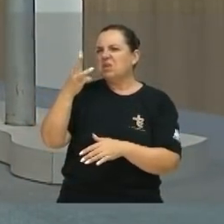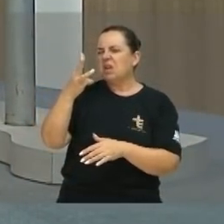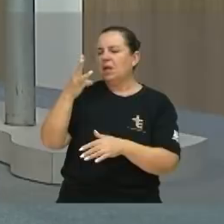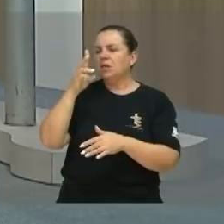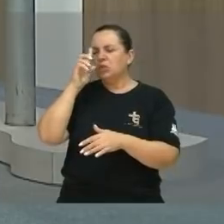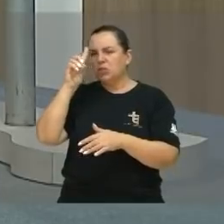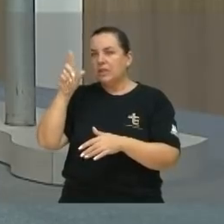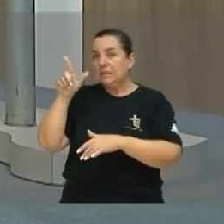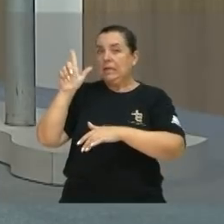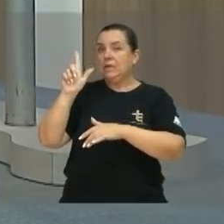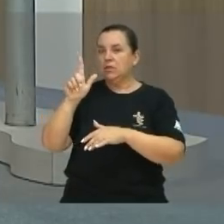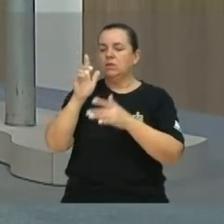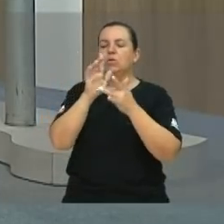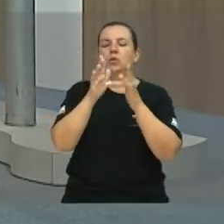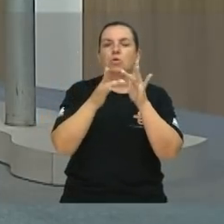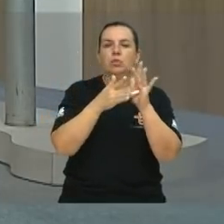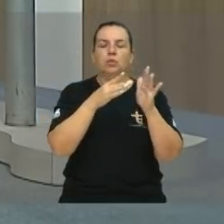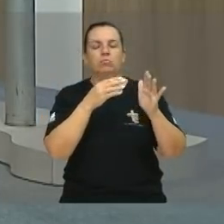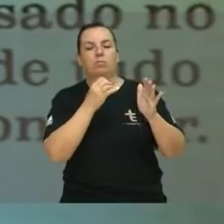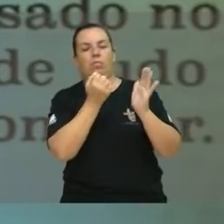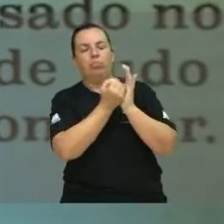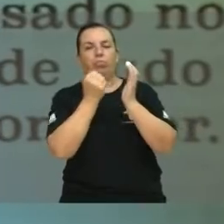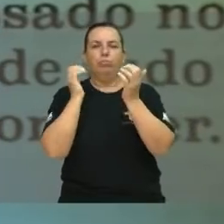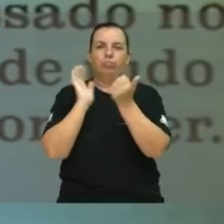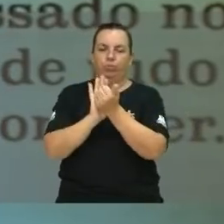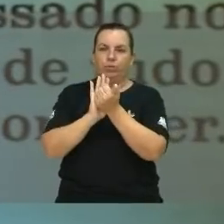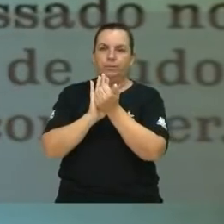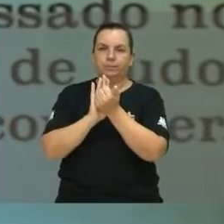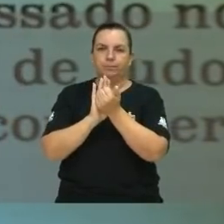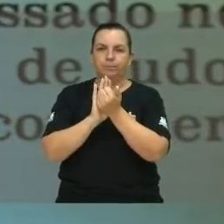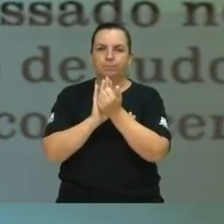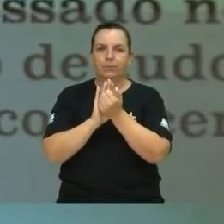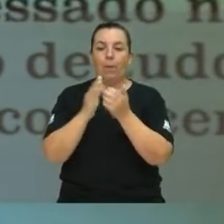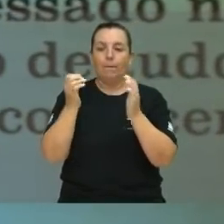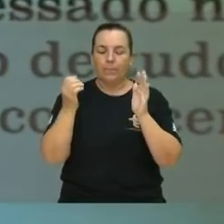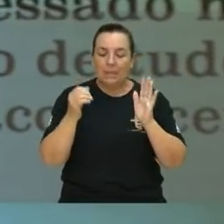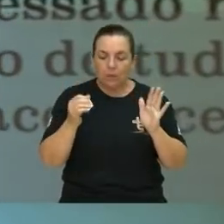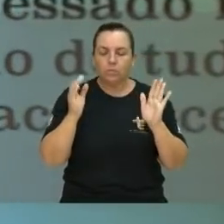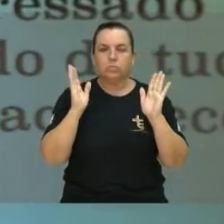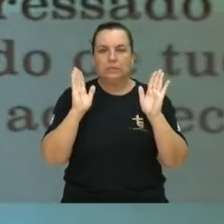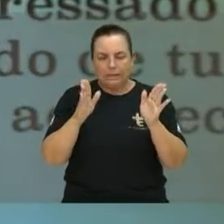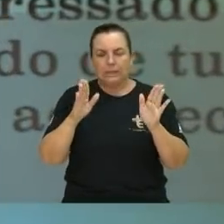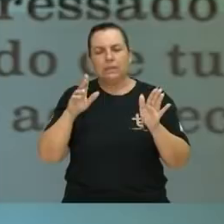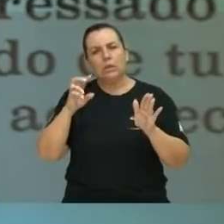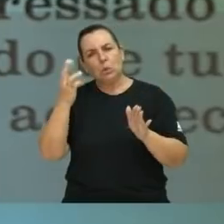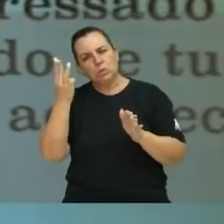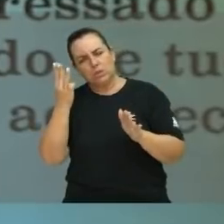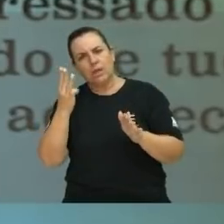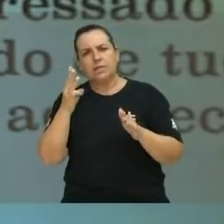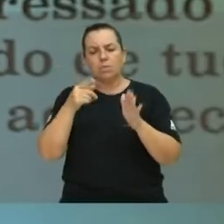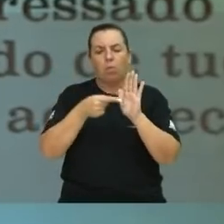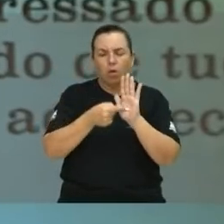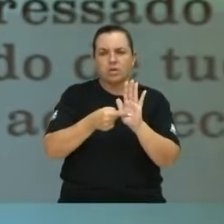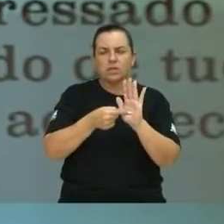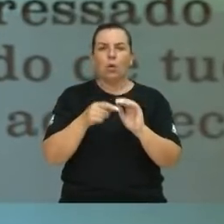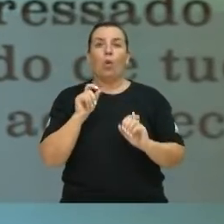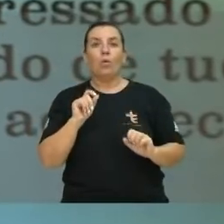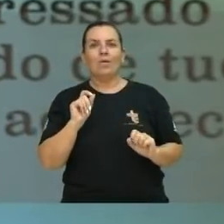da paixão morte e ressurreição de jesus retratan